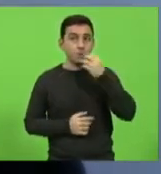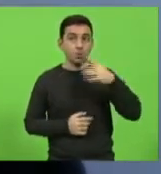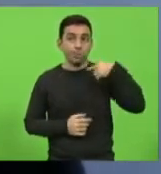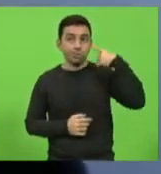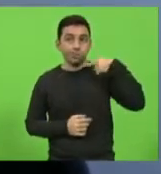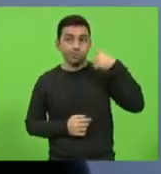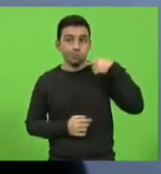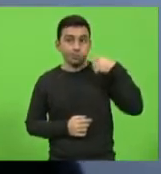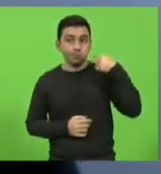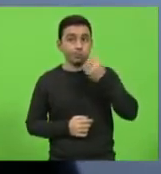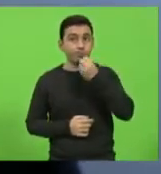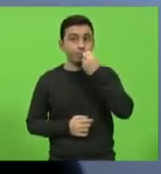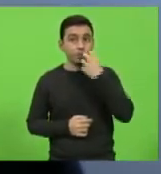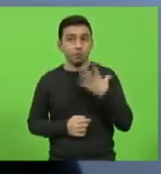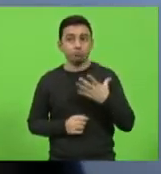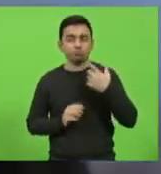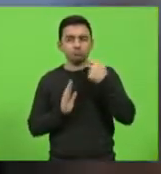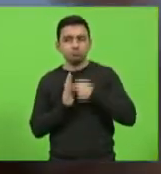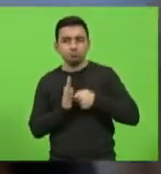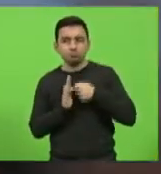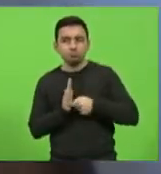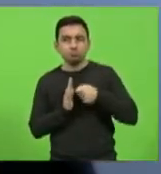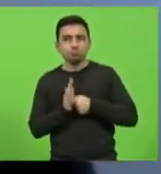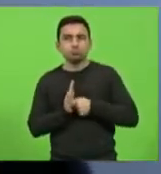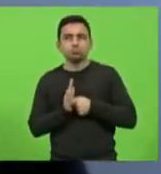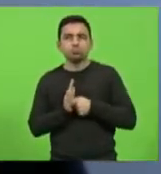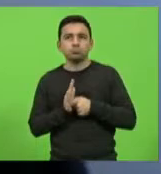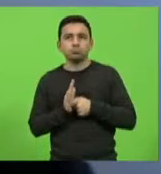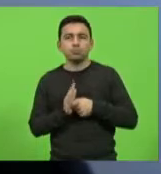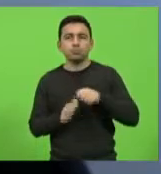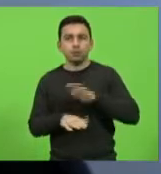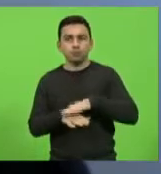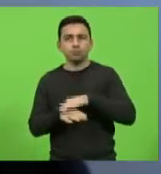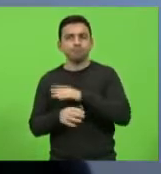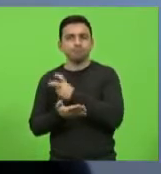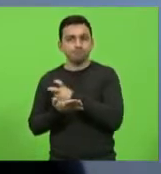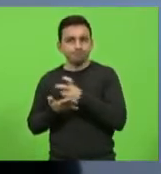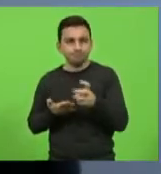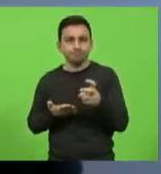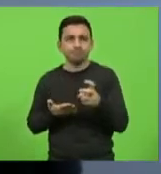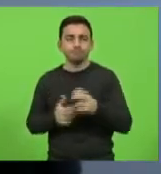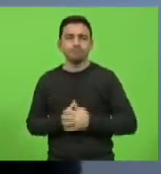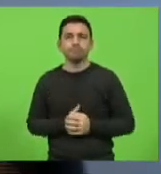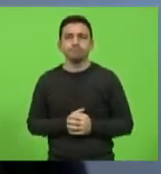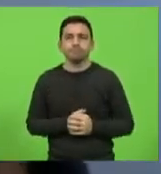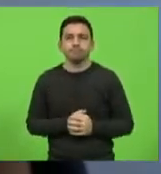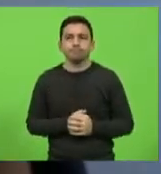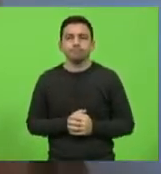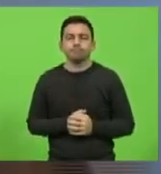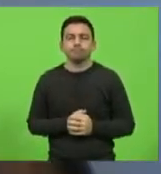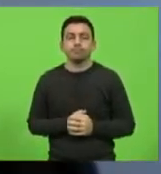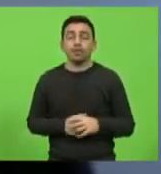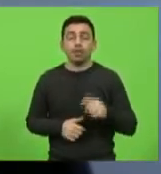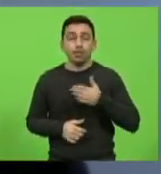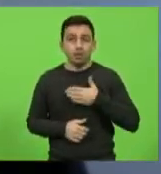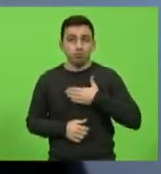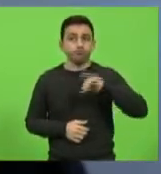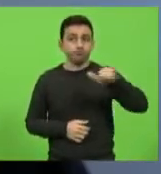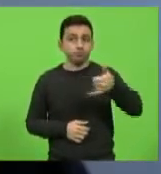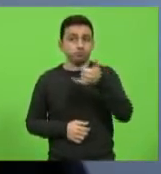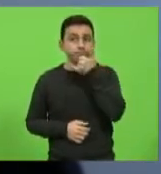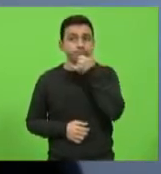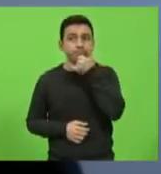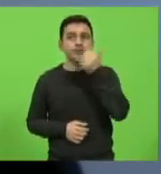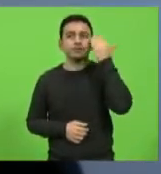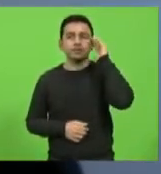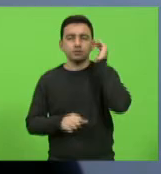e pronto para esse enfrentamento, ser autor de um processo de impeachment. E justifico e entendo os autores